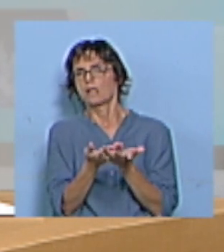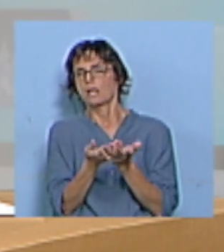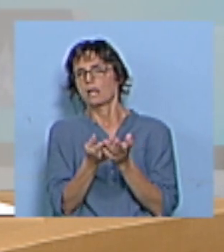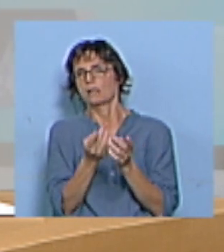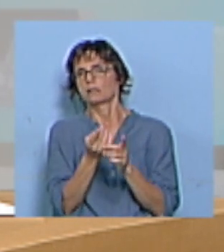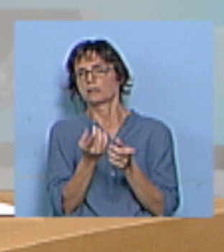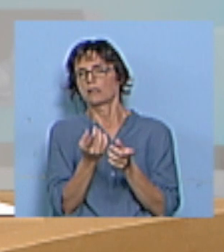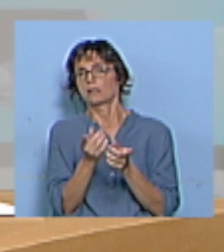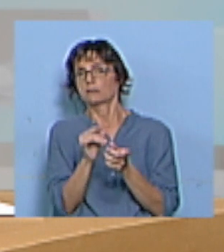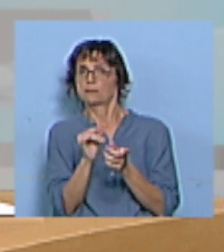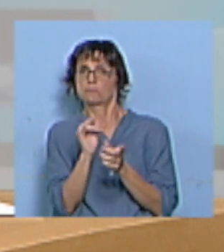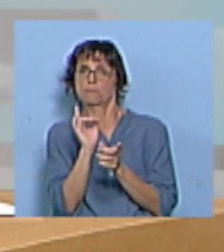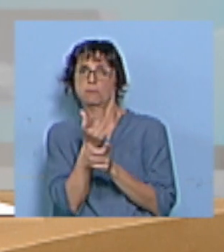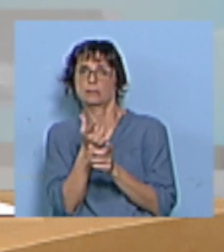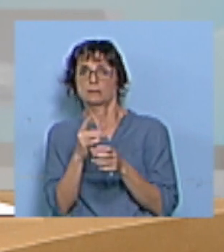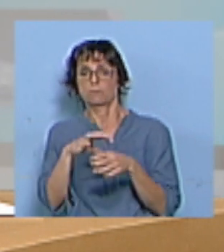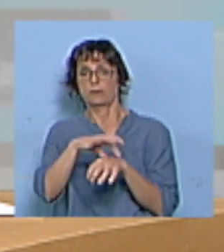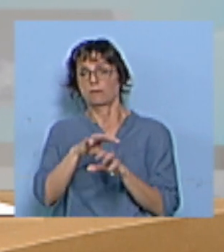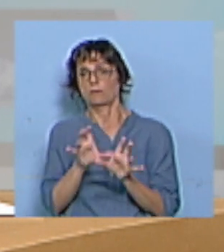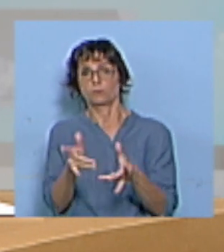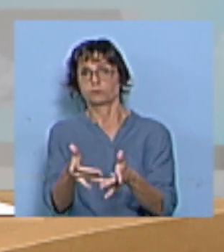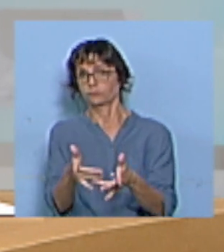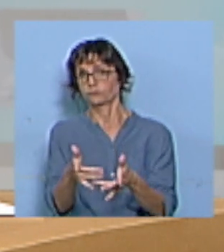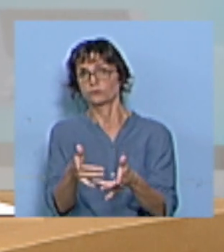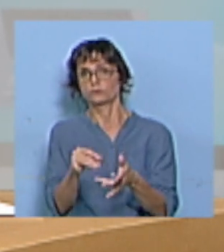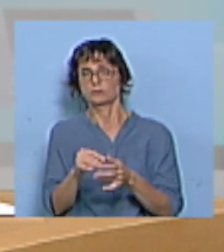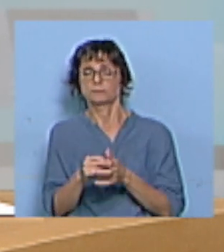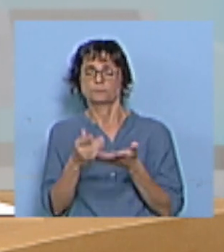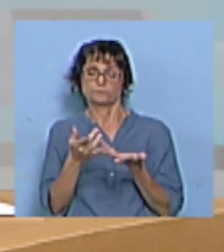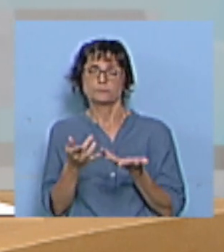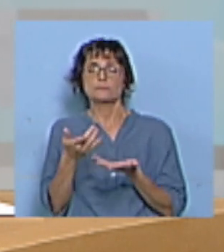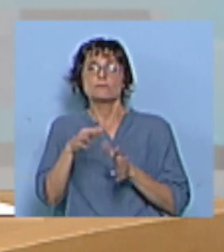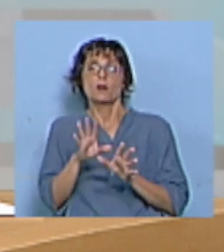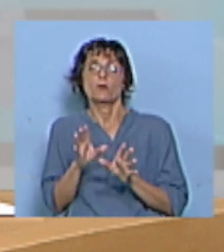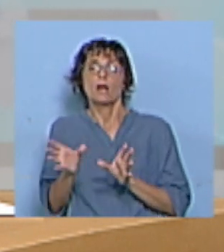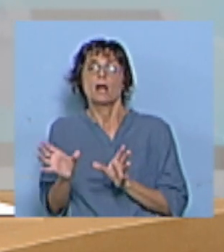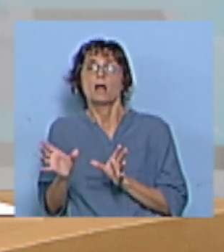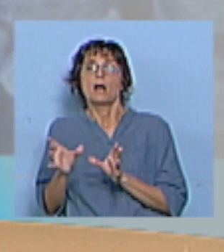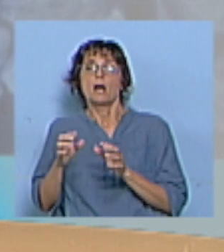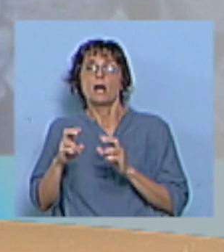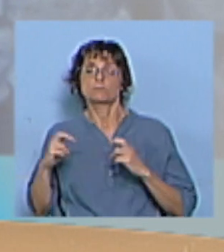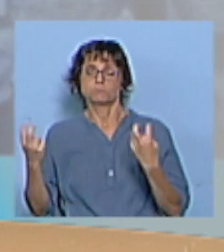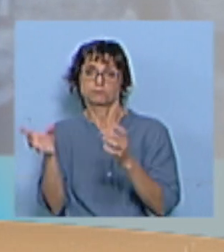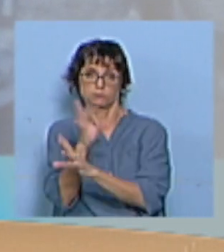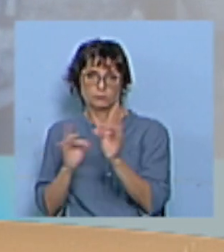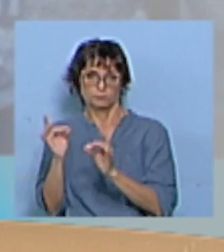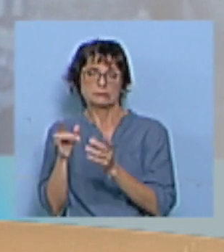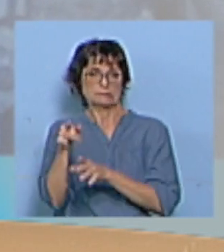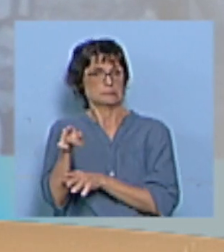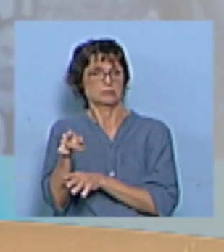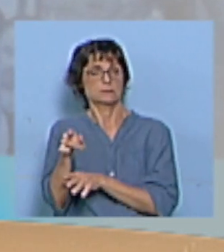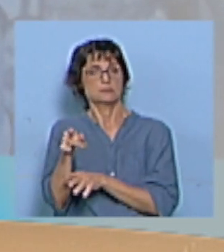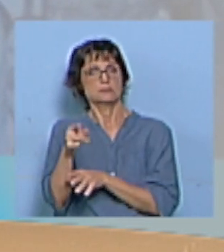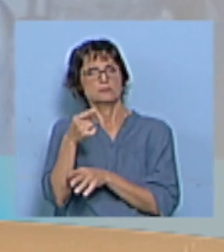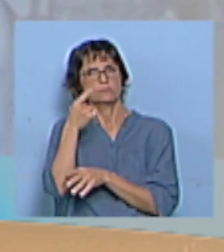pelo Covid, ao cumprimento do Estado de Direito. A Comissão Europeia encontrou ali uma fórmula inteligente